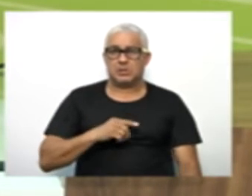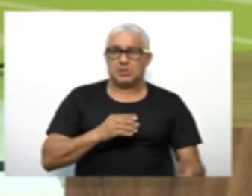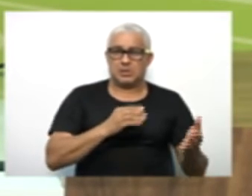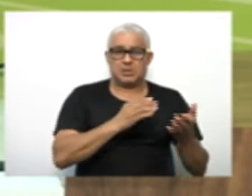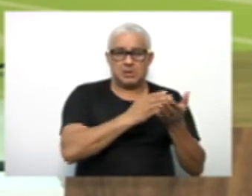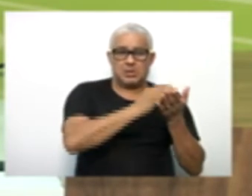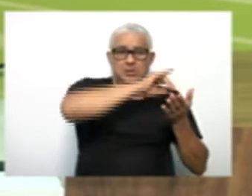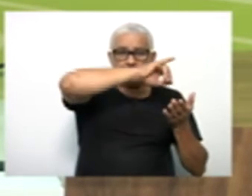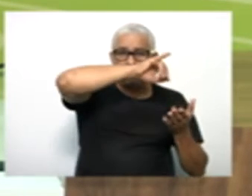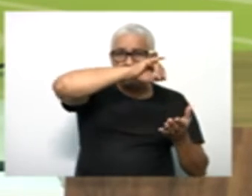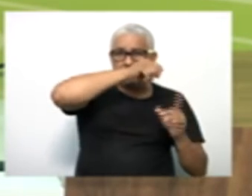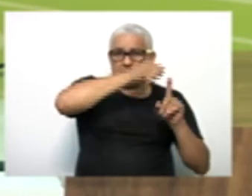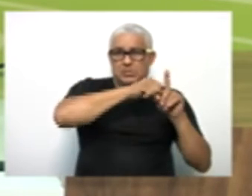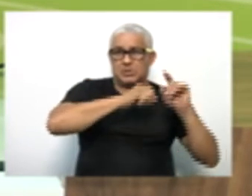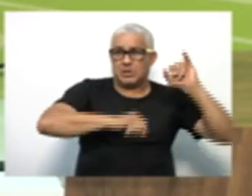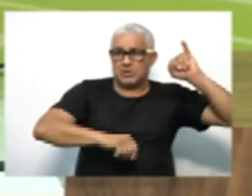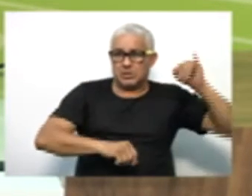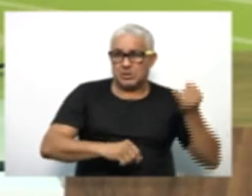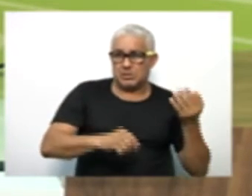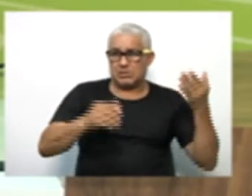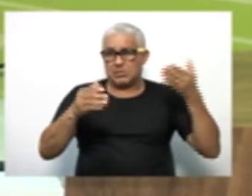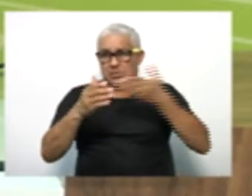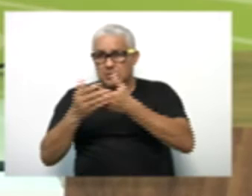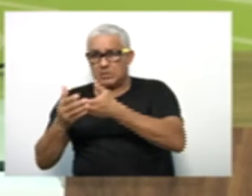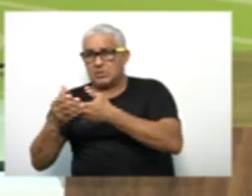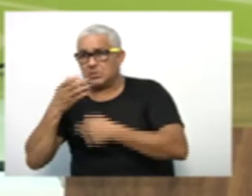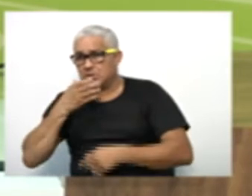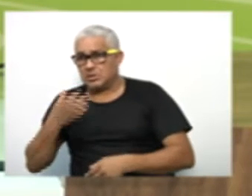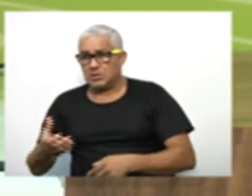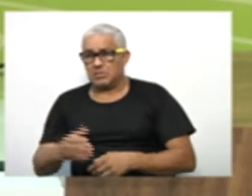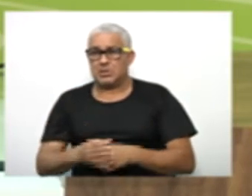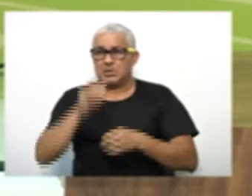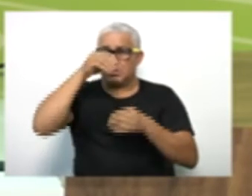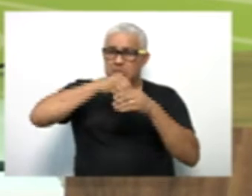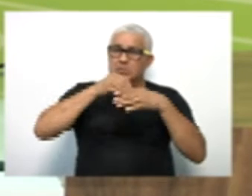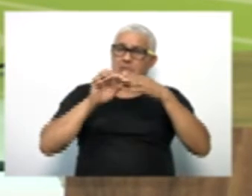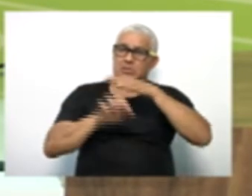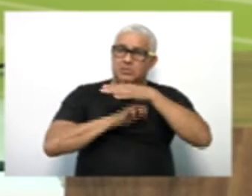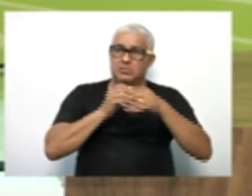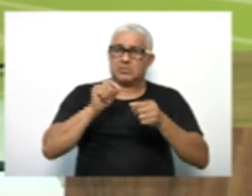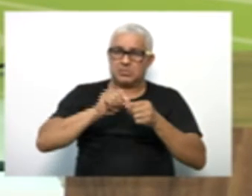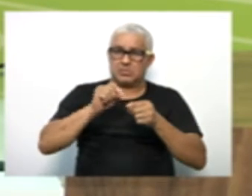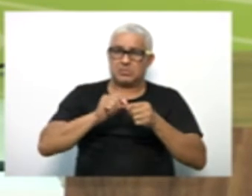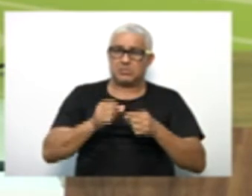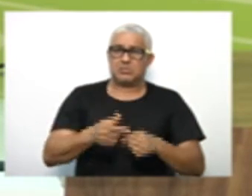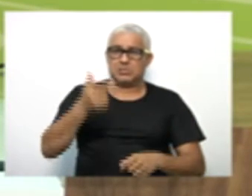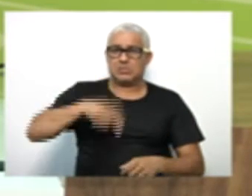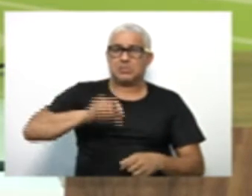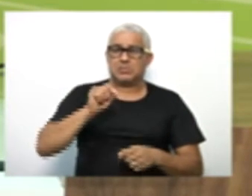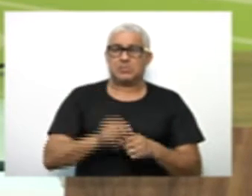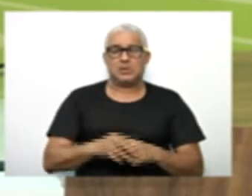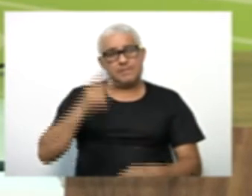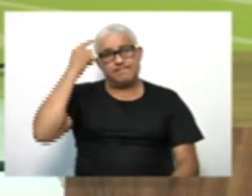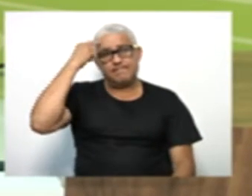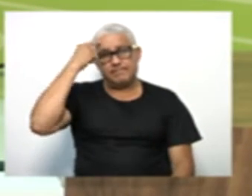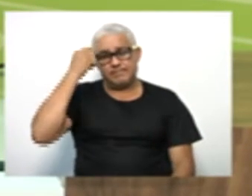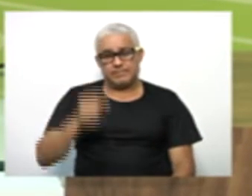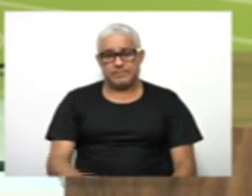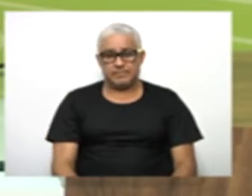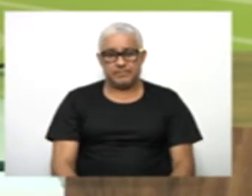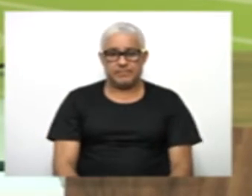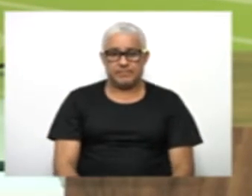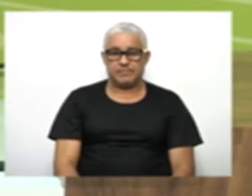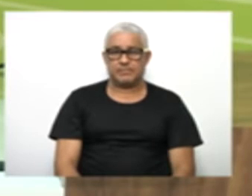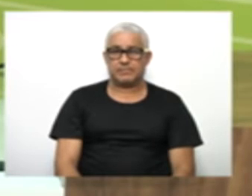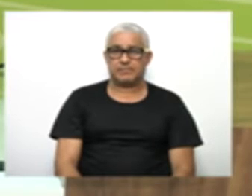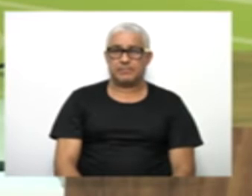acontece se eu pegar todo esse lucro e investir todo ele, reinvestir na própria organização? Tá? Imagine. Então,